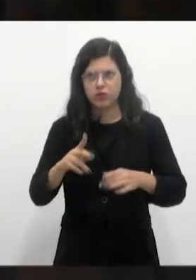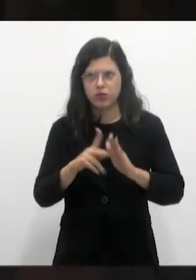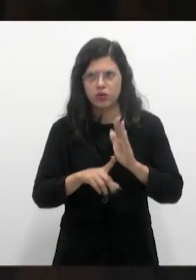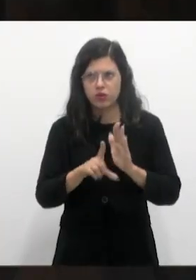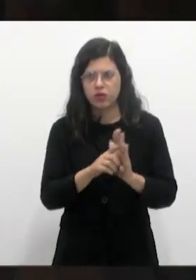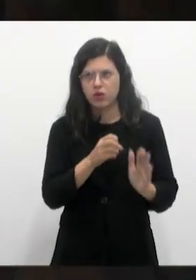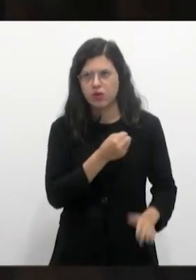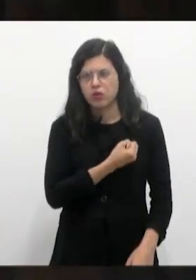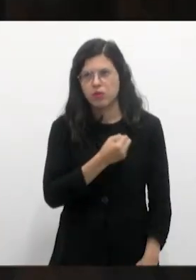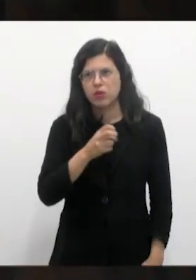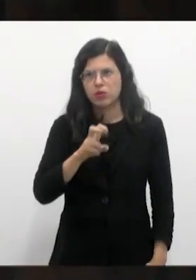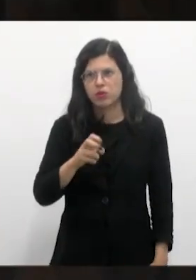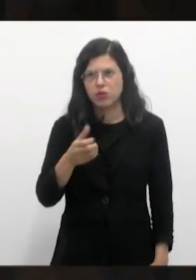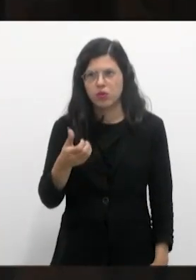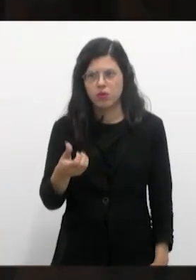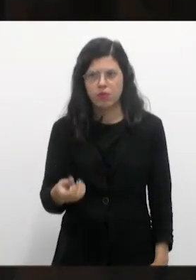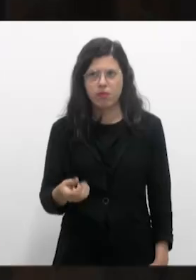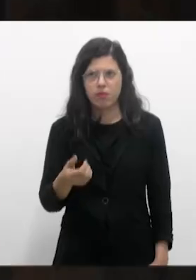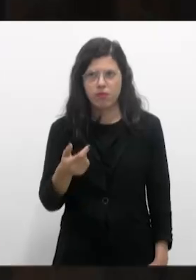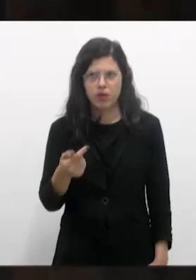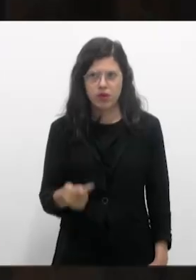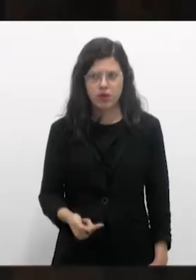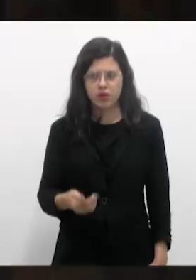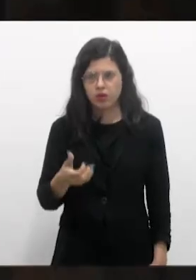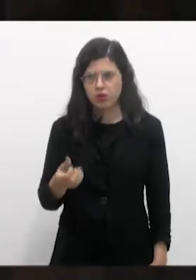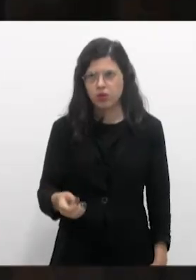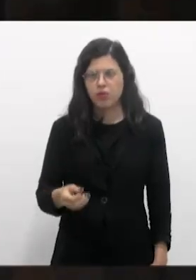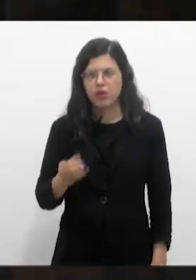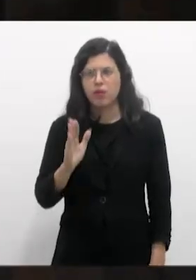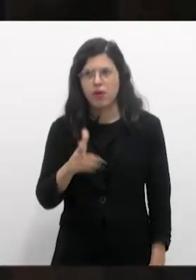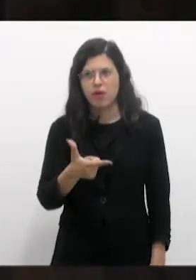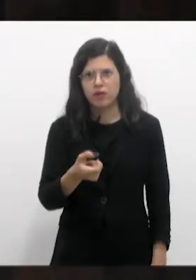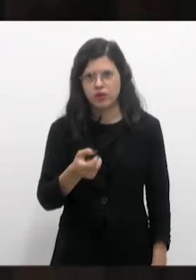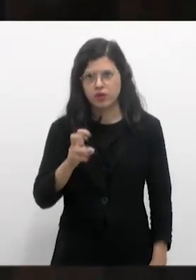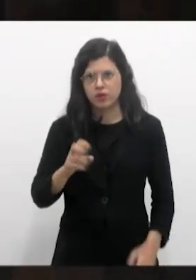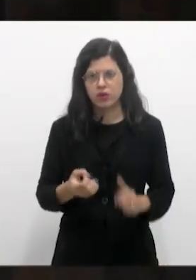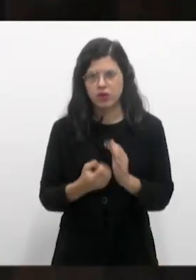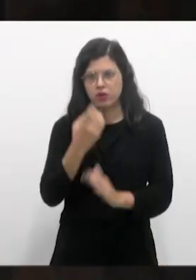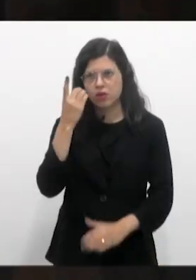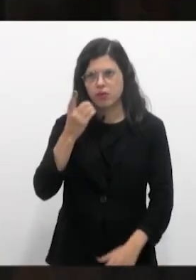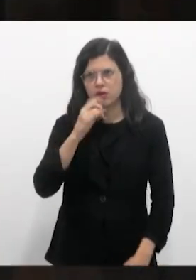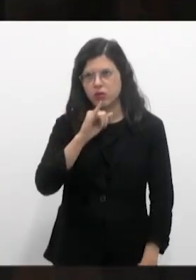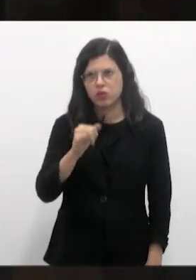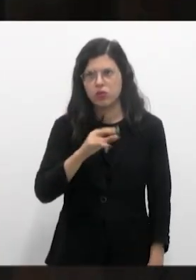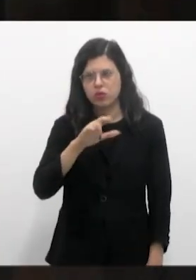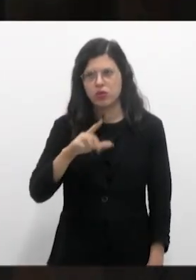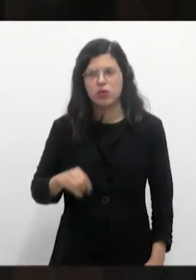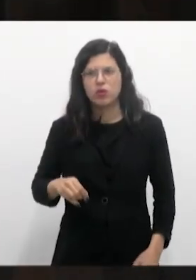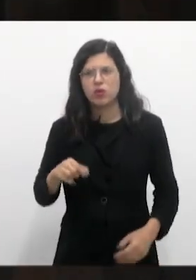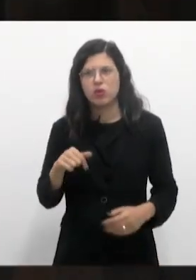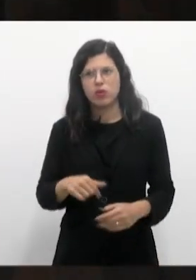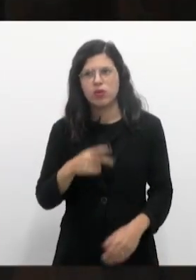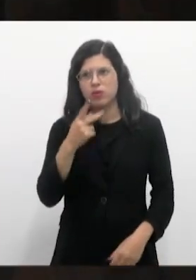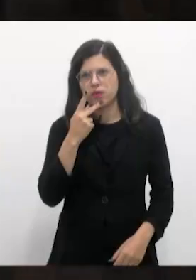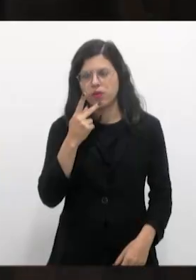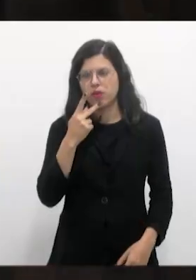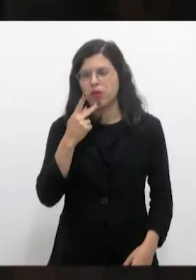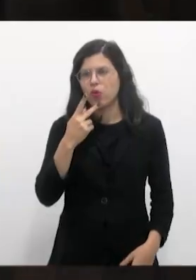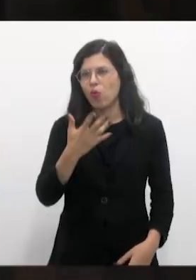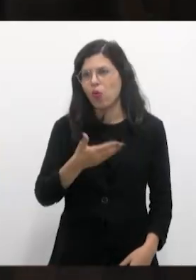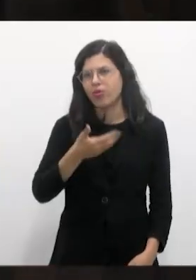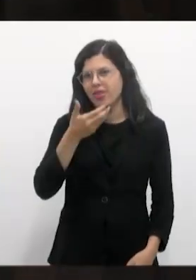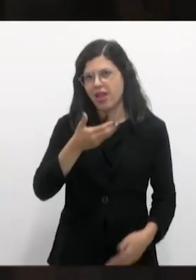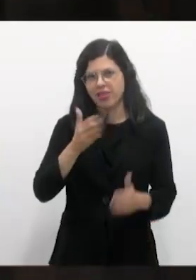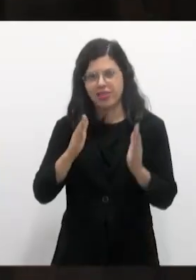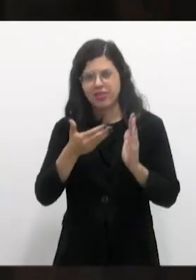número 5676/2025, de autoria do deputado Júlio Rocha, que declara o fantástico Natal de Guapi, realizado